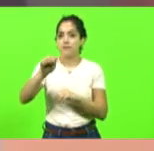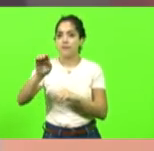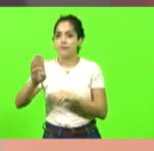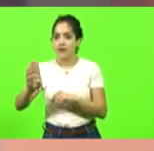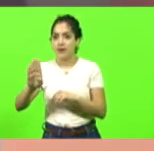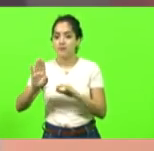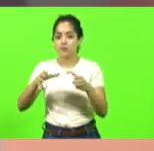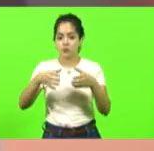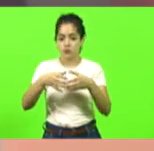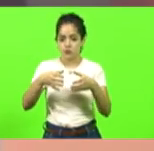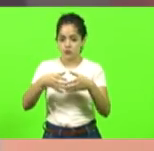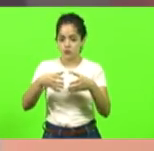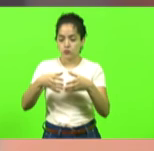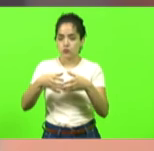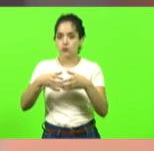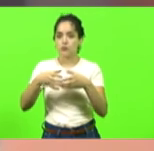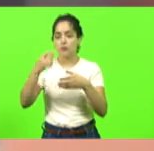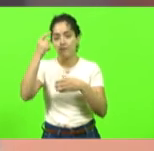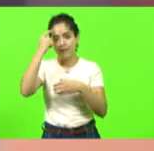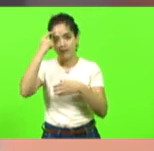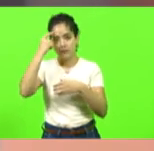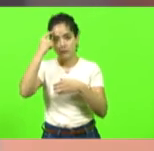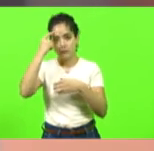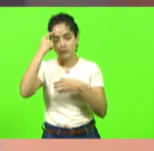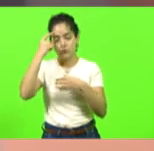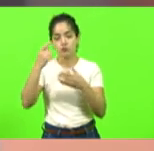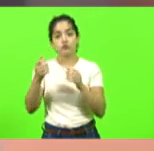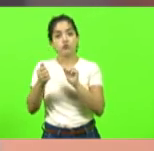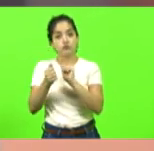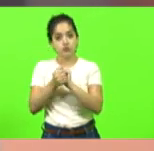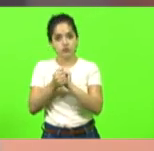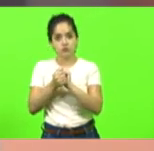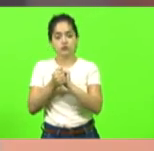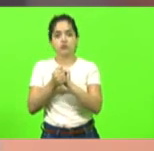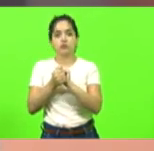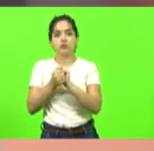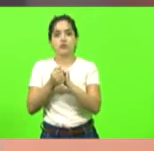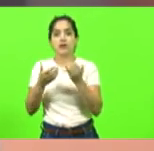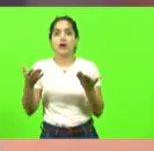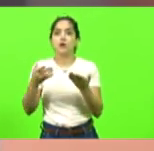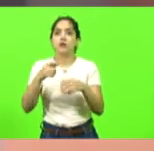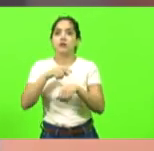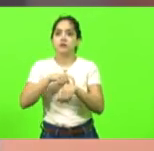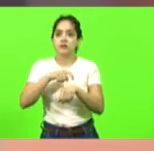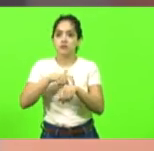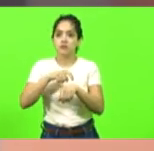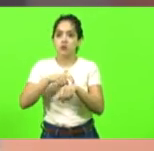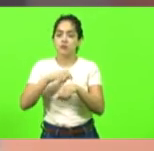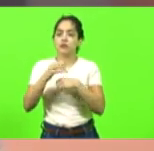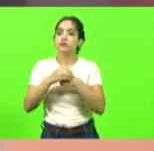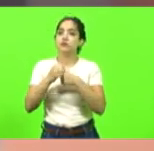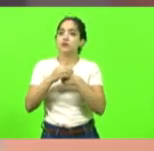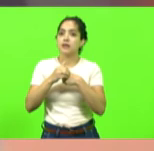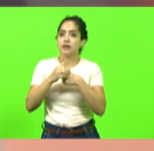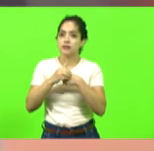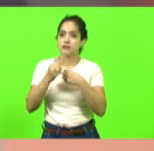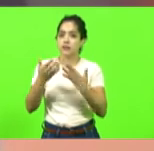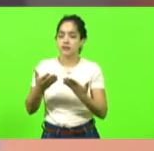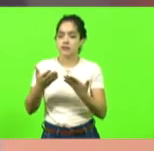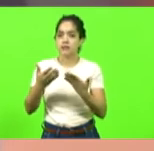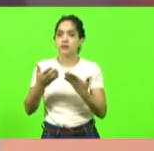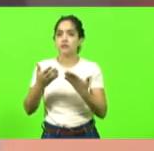nosso mandato, pensou junto com o MAB esse momento de extremo carinho, dedicação